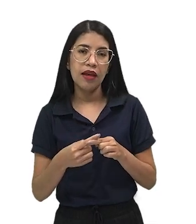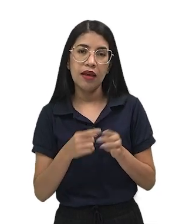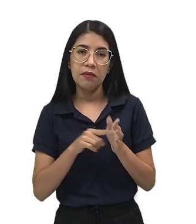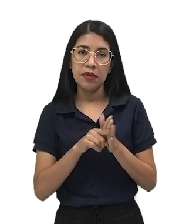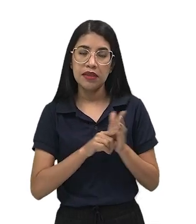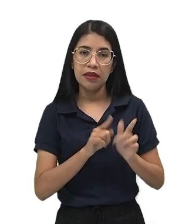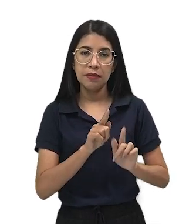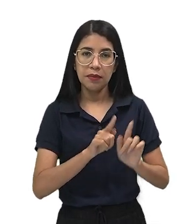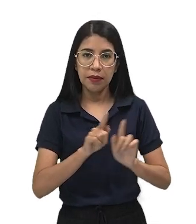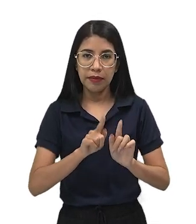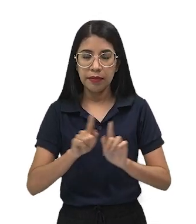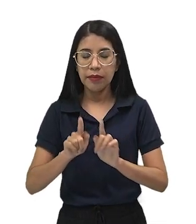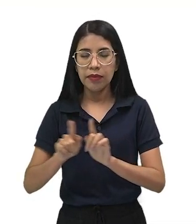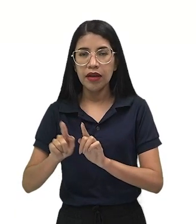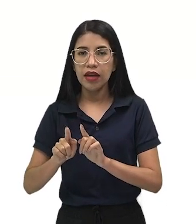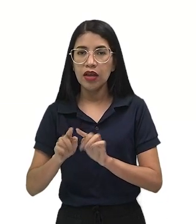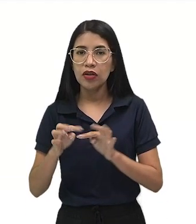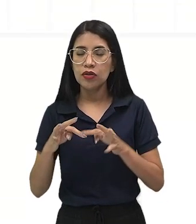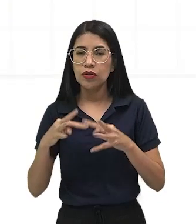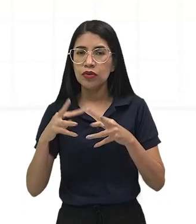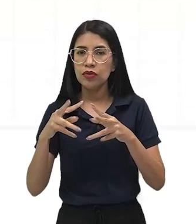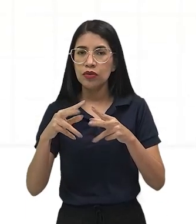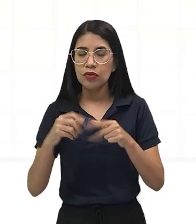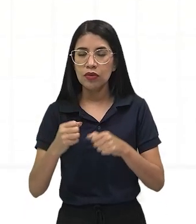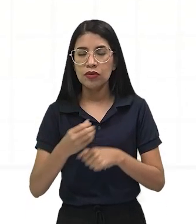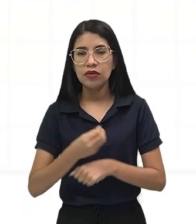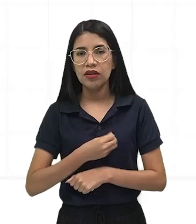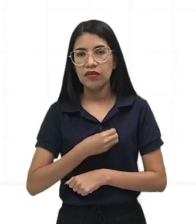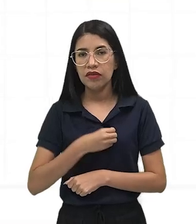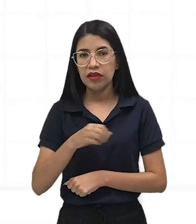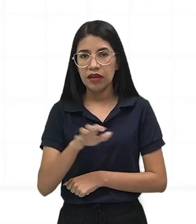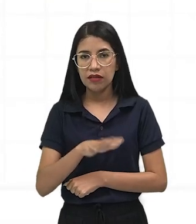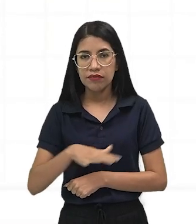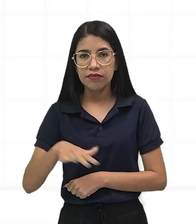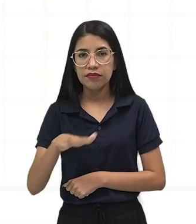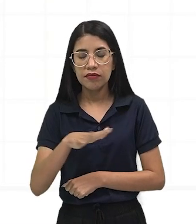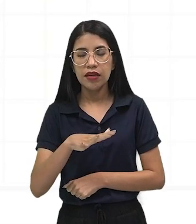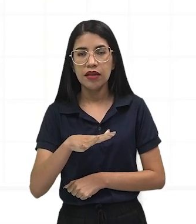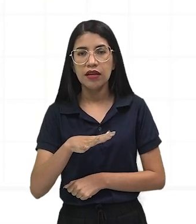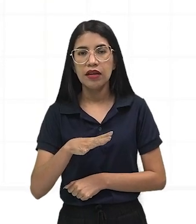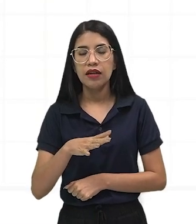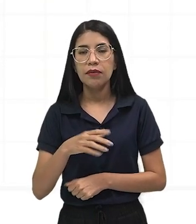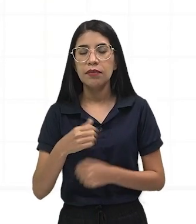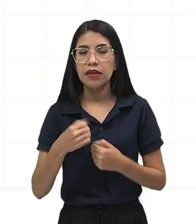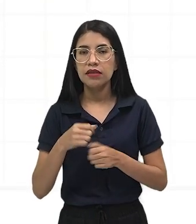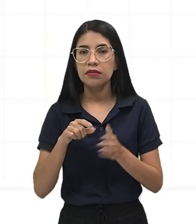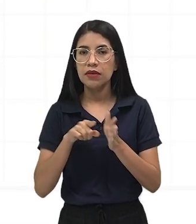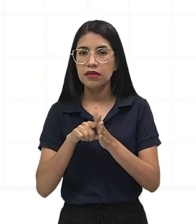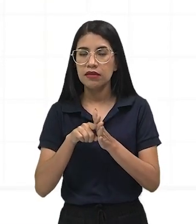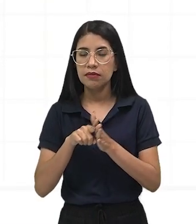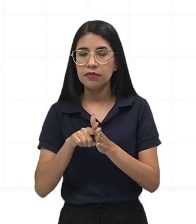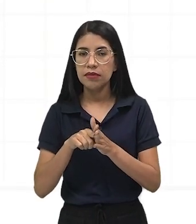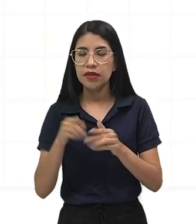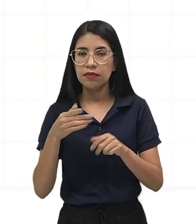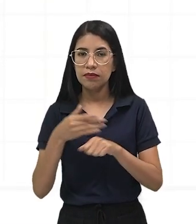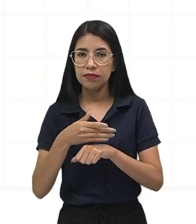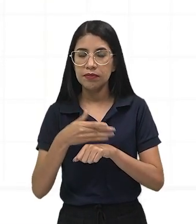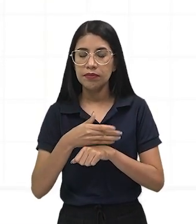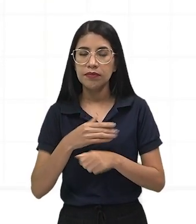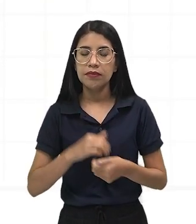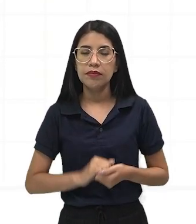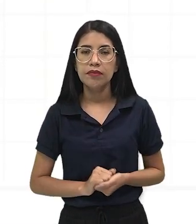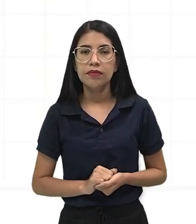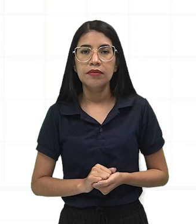censitária, ela envolve toda a população, alvo, tá? Então foram